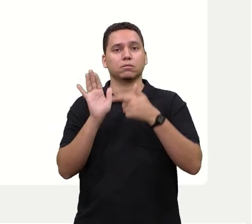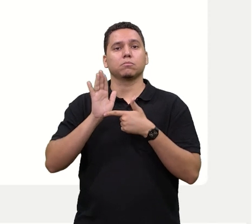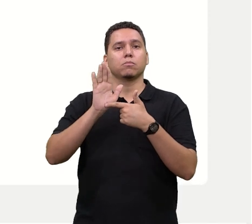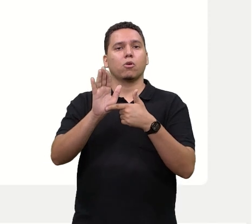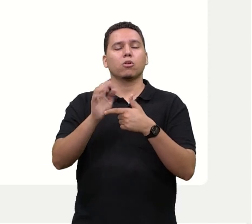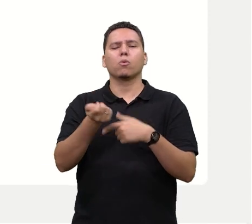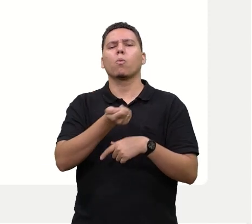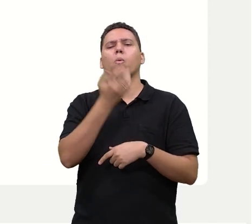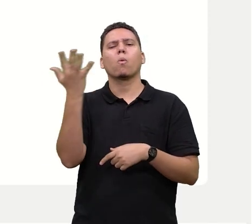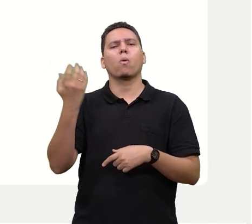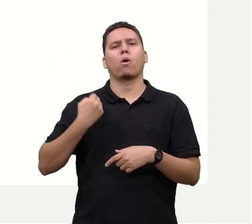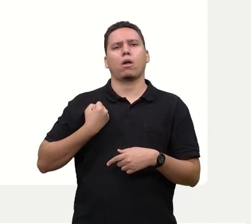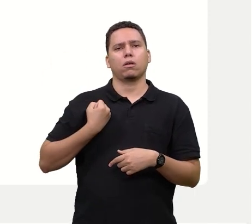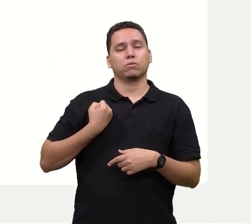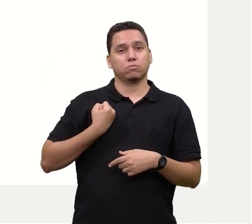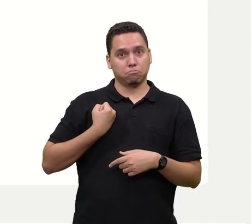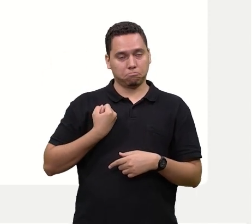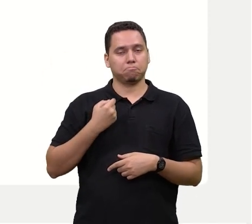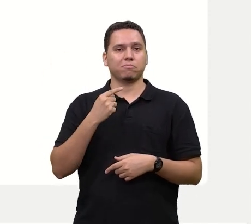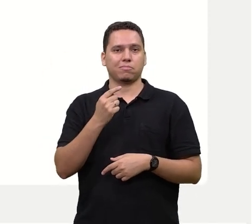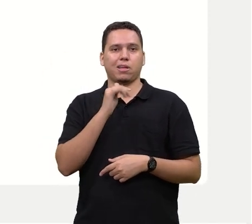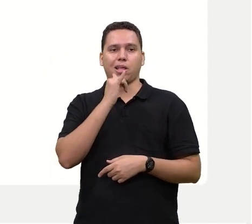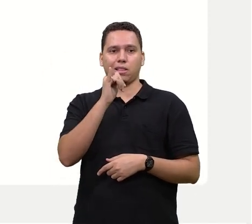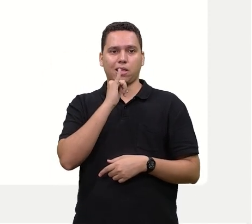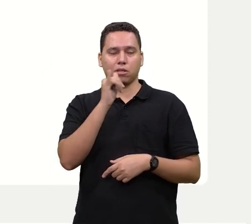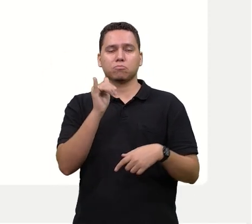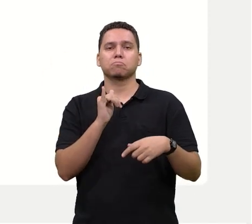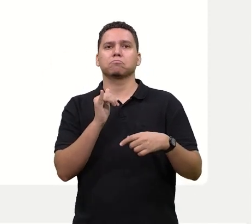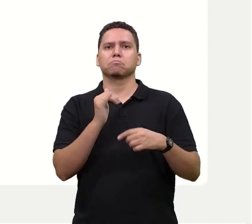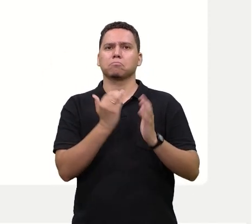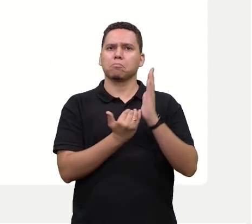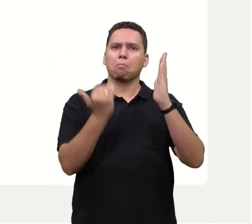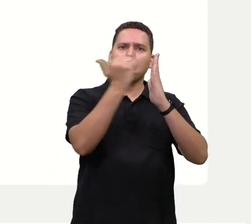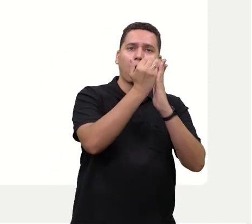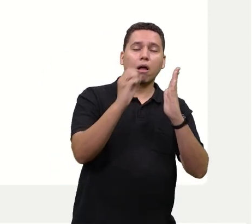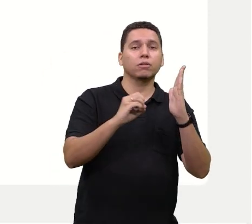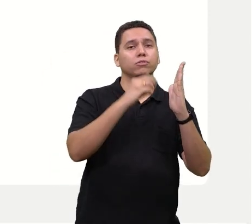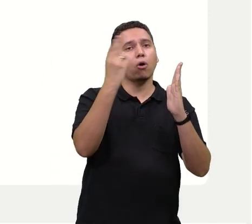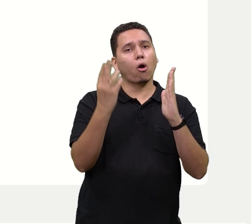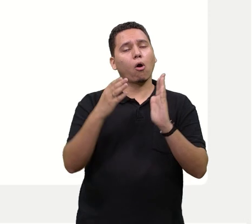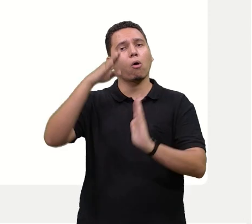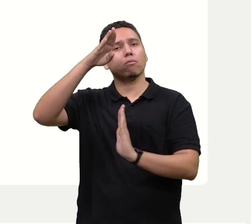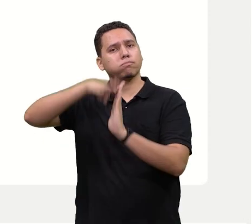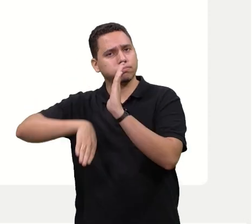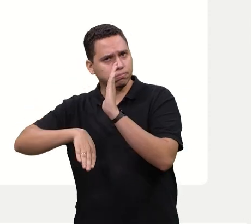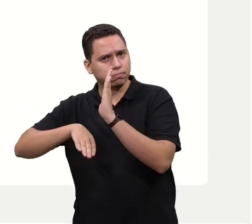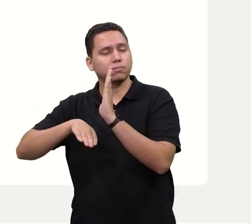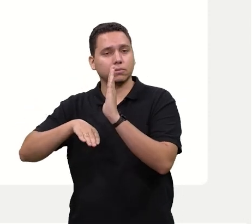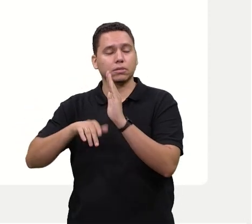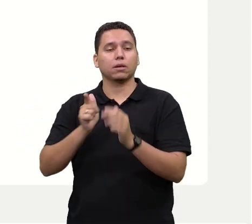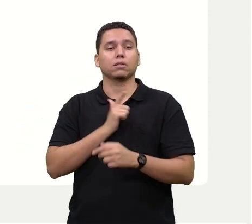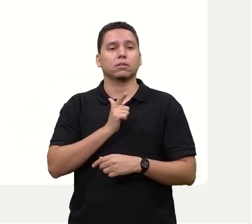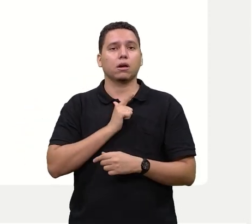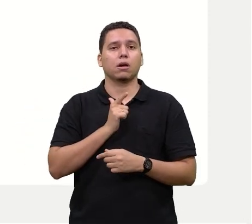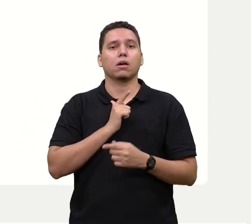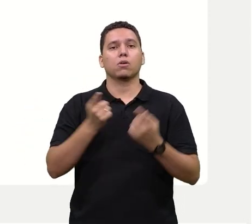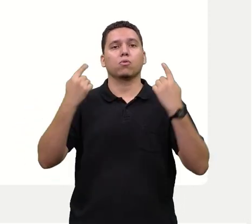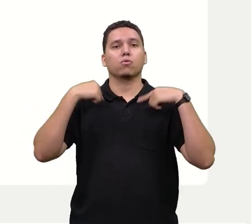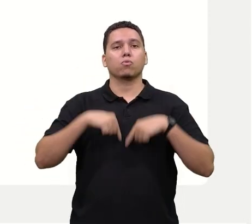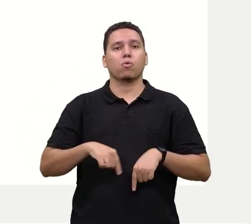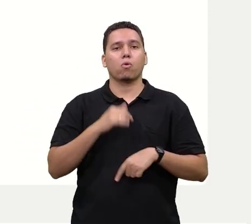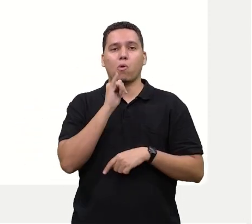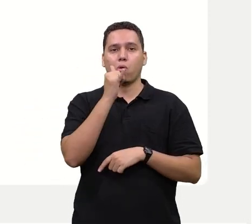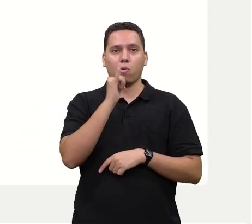mais ou ao número de elétrons que eu tenho a menos. Não esqueça isso. Uma coisa importante para vocês, claro, são os termos, né? Carga do corpo, número de elétrons,